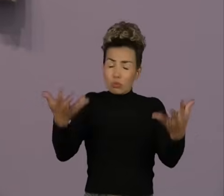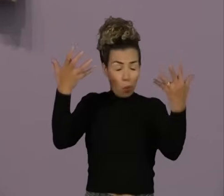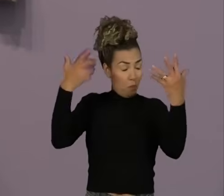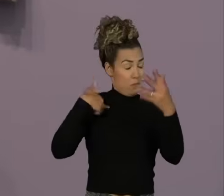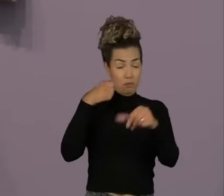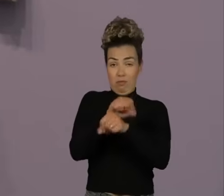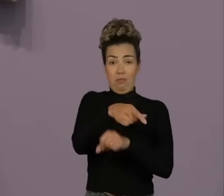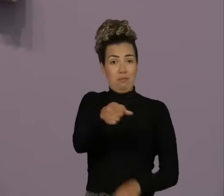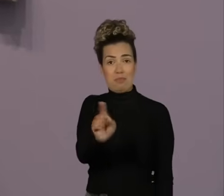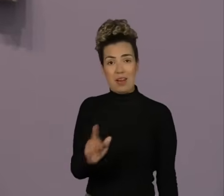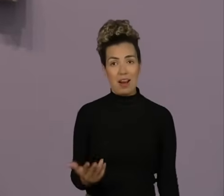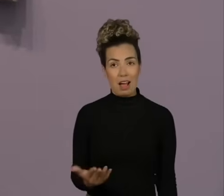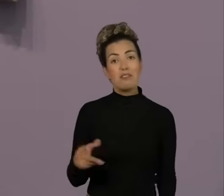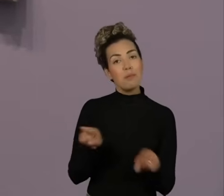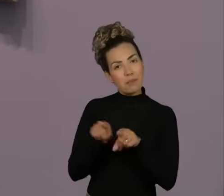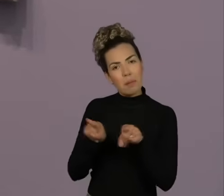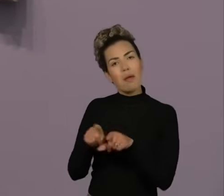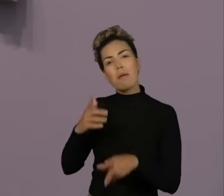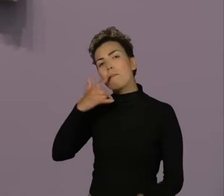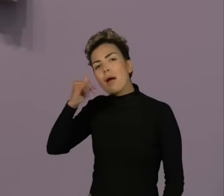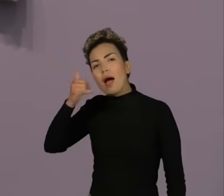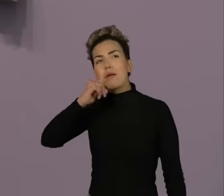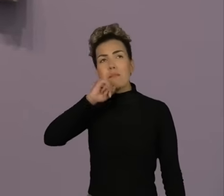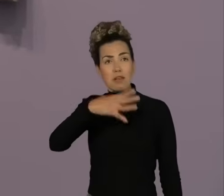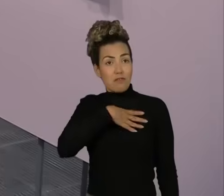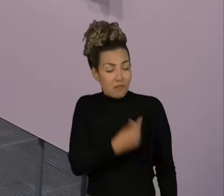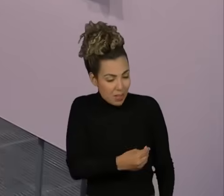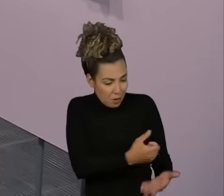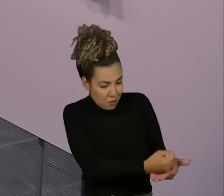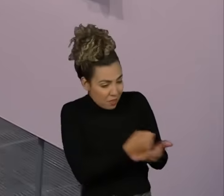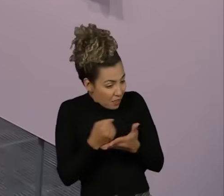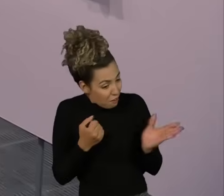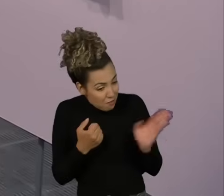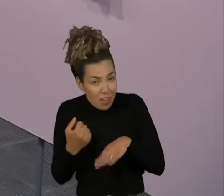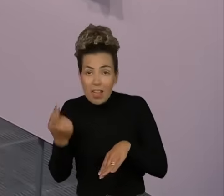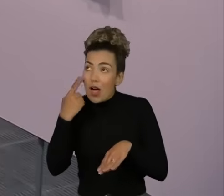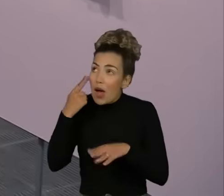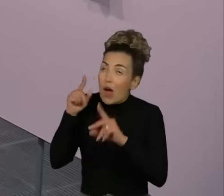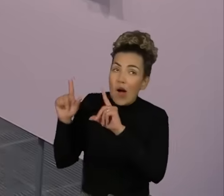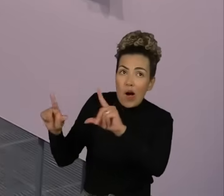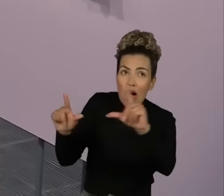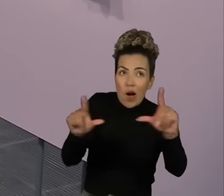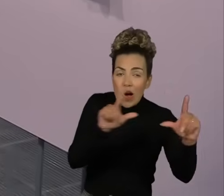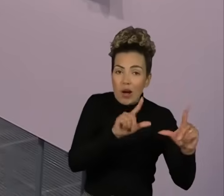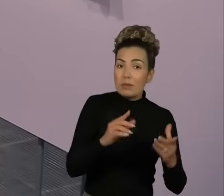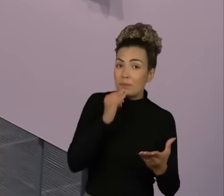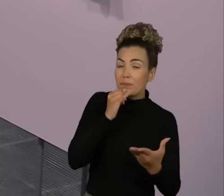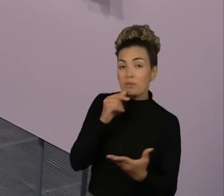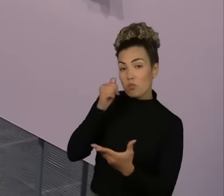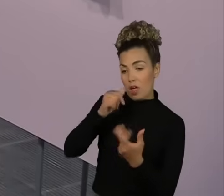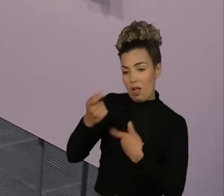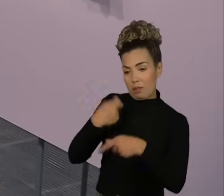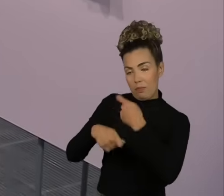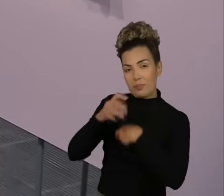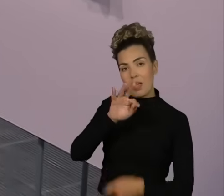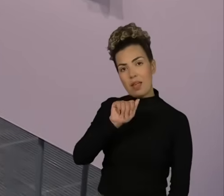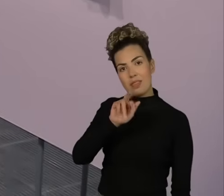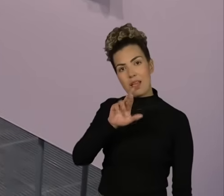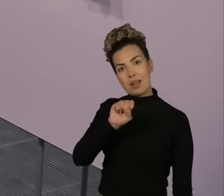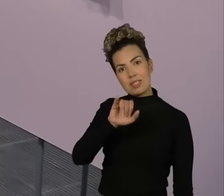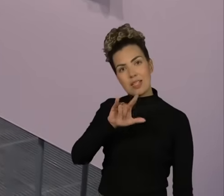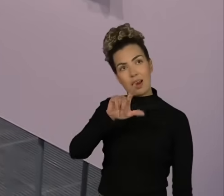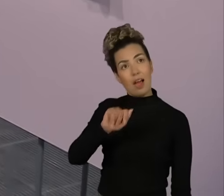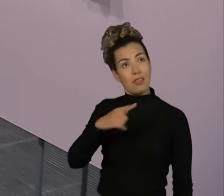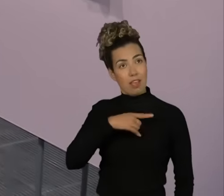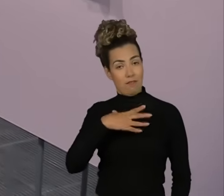Muitos pais trazem os filhos para ver o artista francês. A administradora Tarsila Scott veio com Vitor e